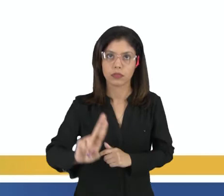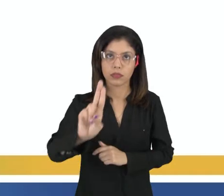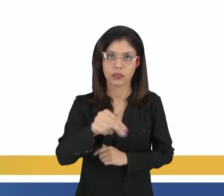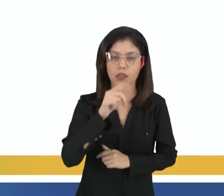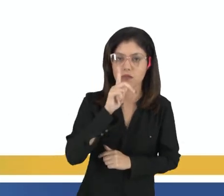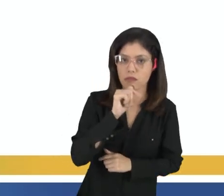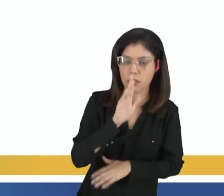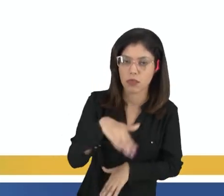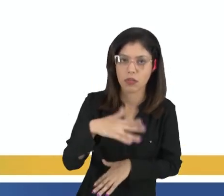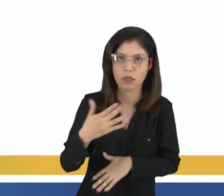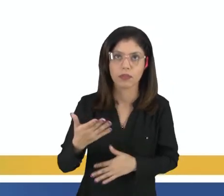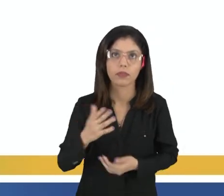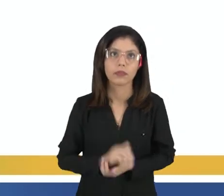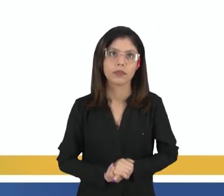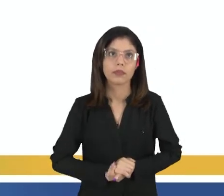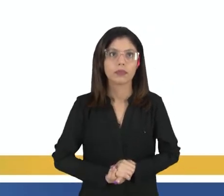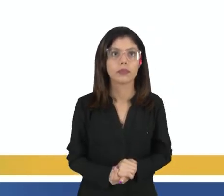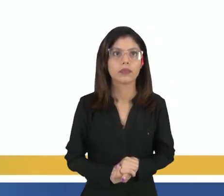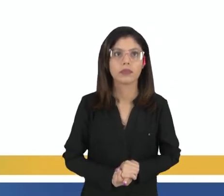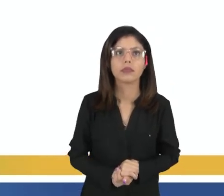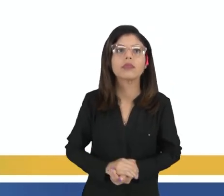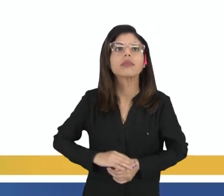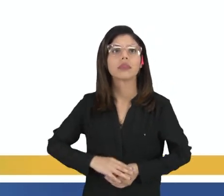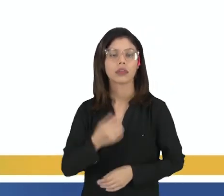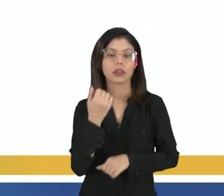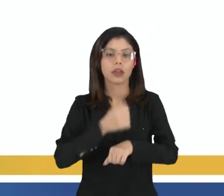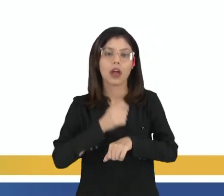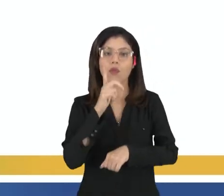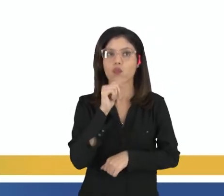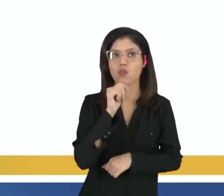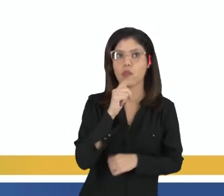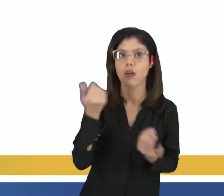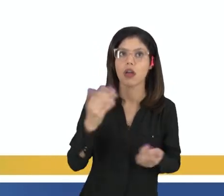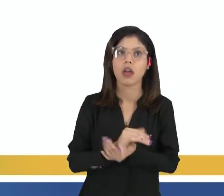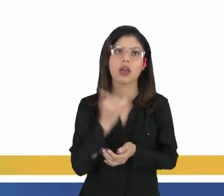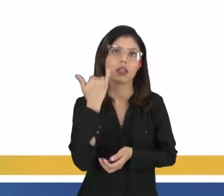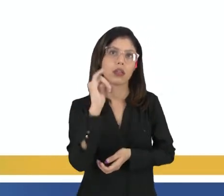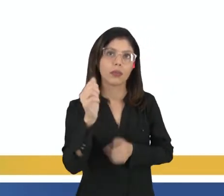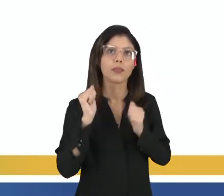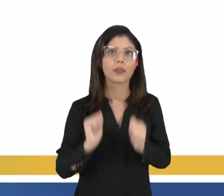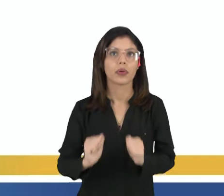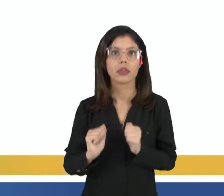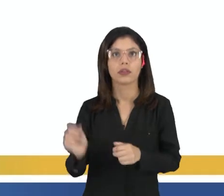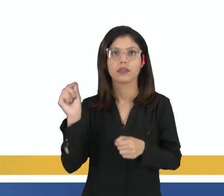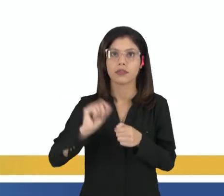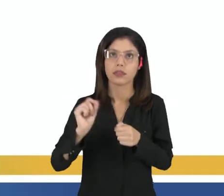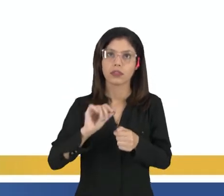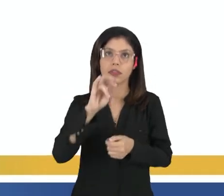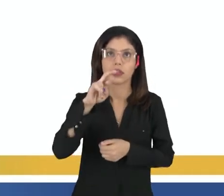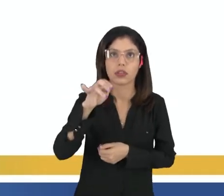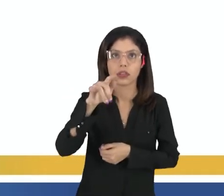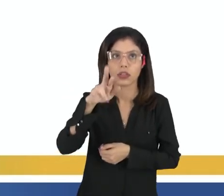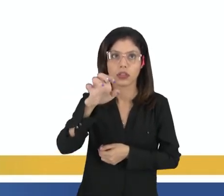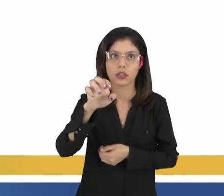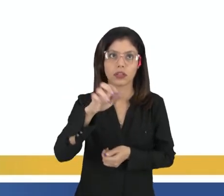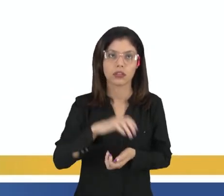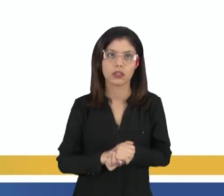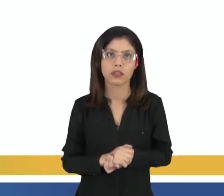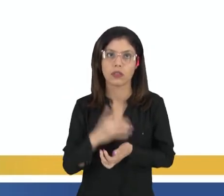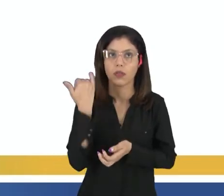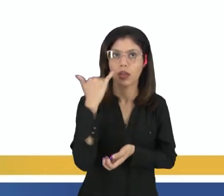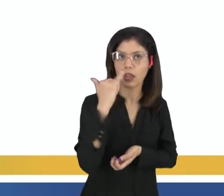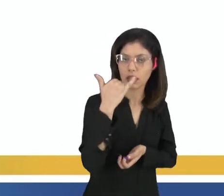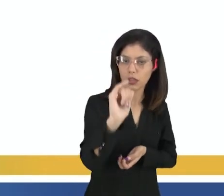ionizante, utilizado é a água. Em solução aquosa, a eletrólise pode ser realizada com eletrodos